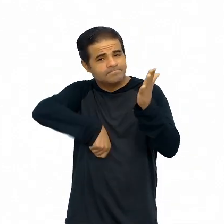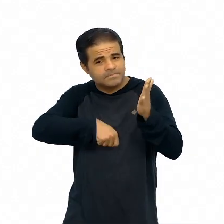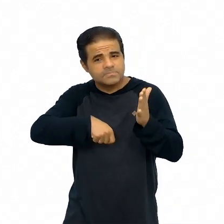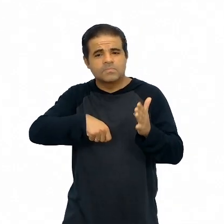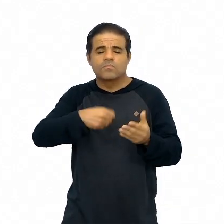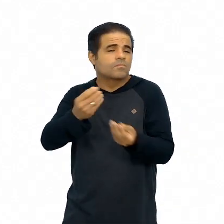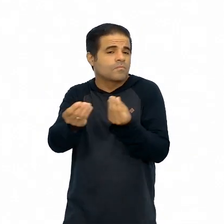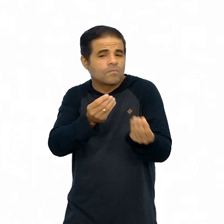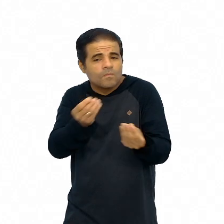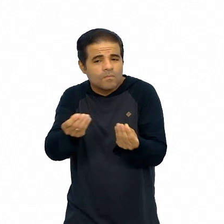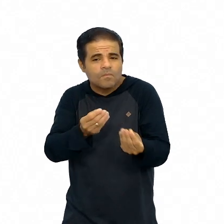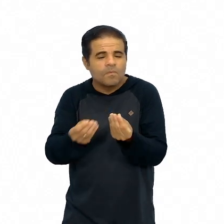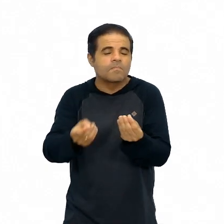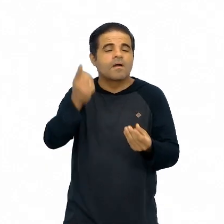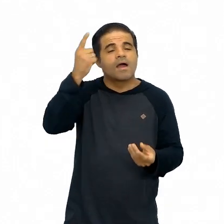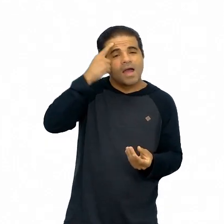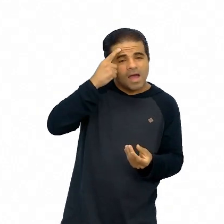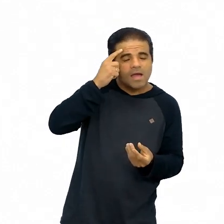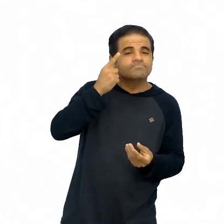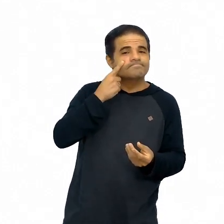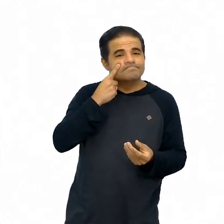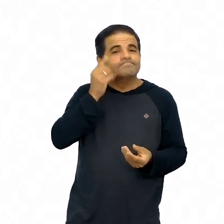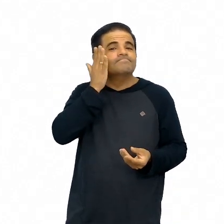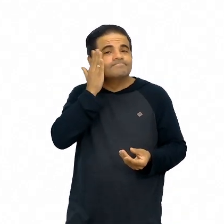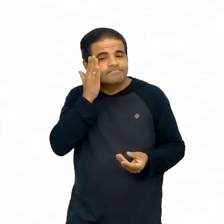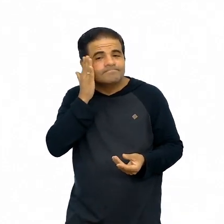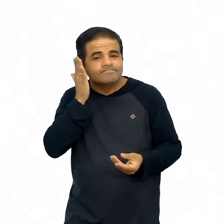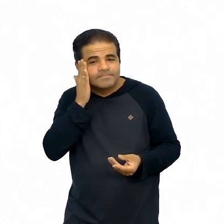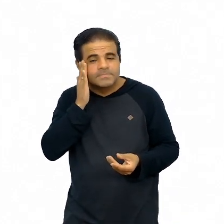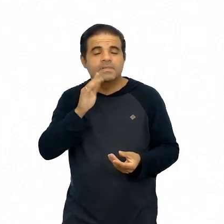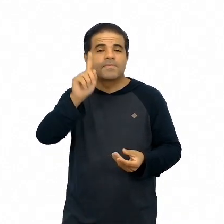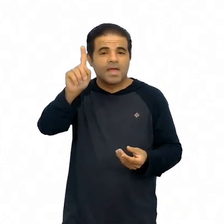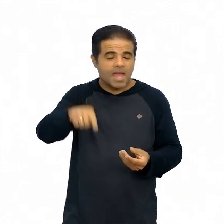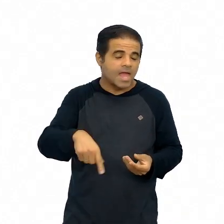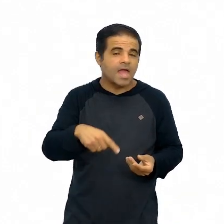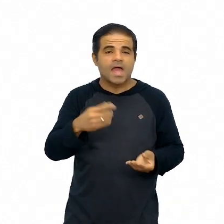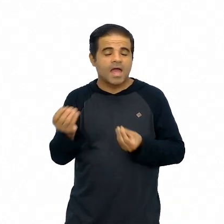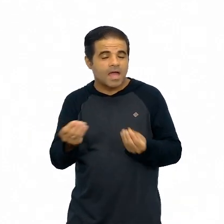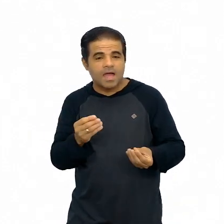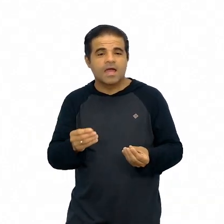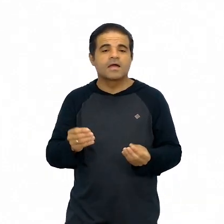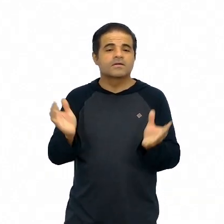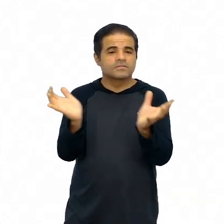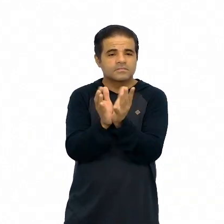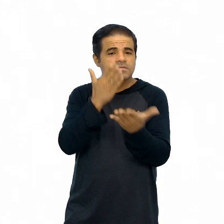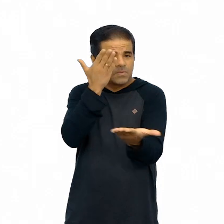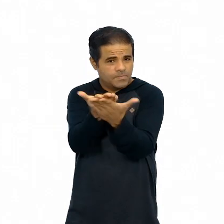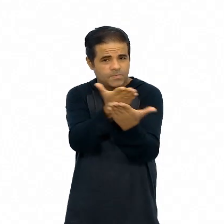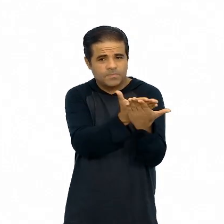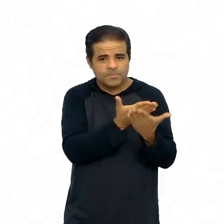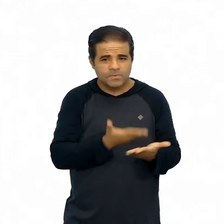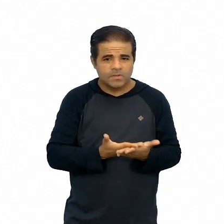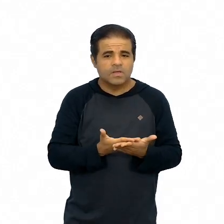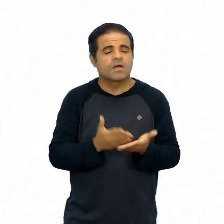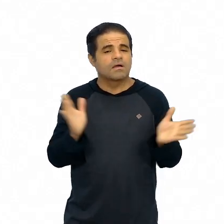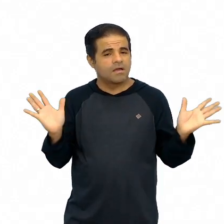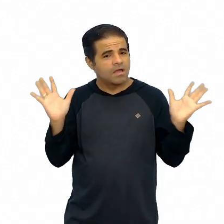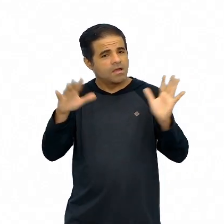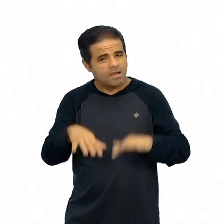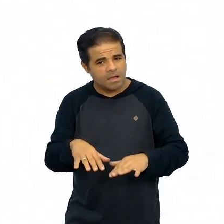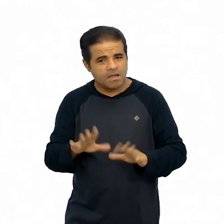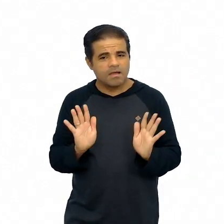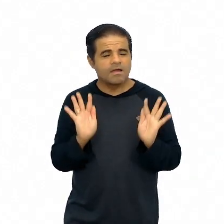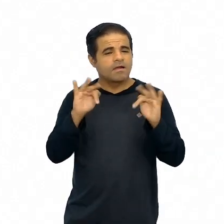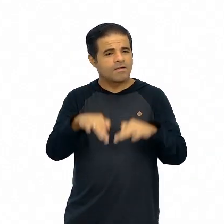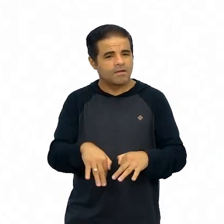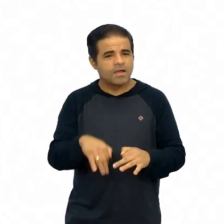registrar, como é que eu vou saber que os meus estudantes realmente, ao final